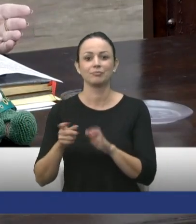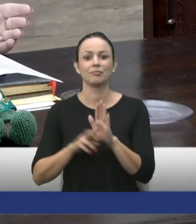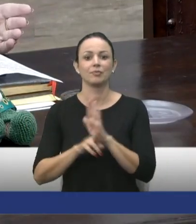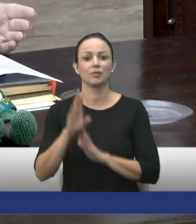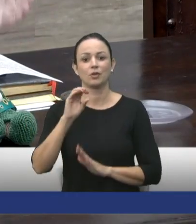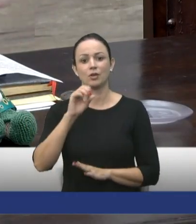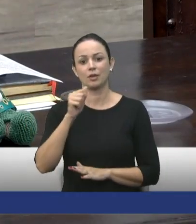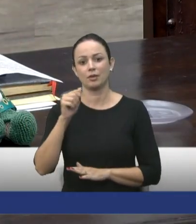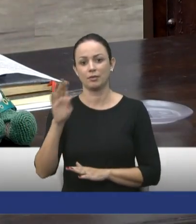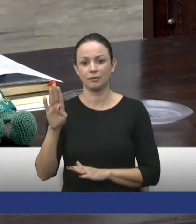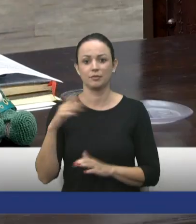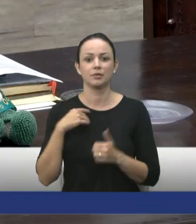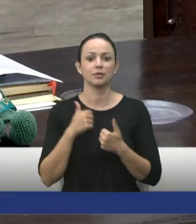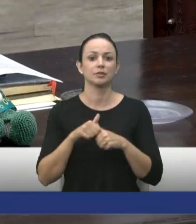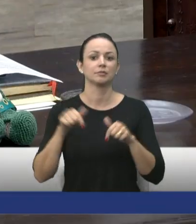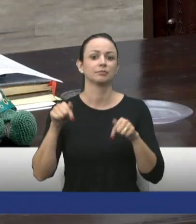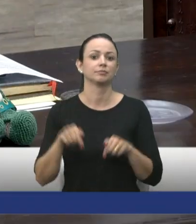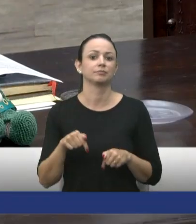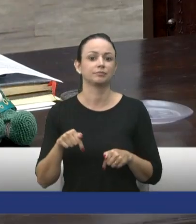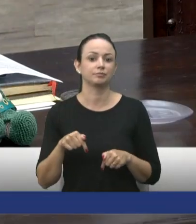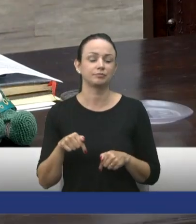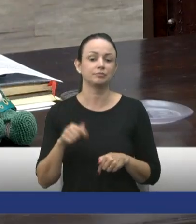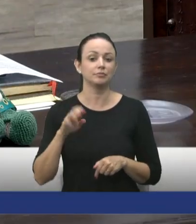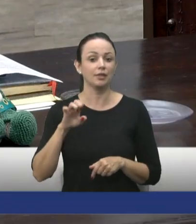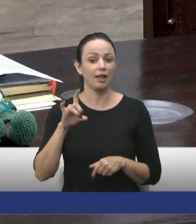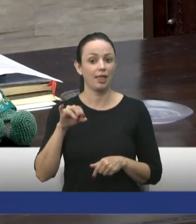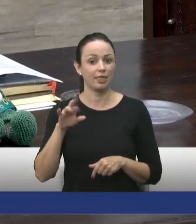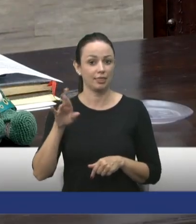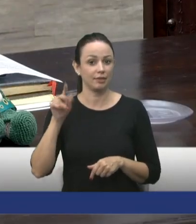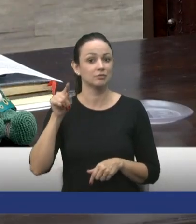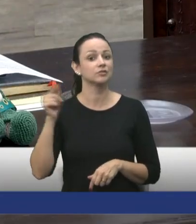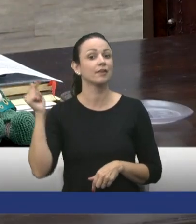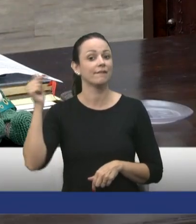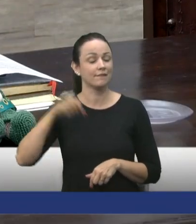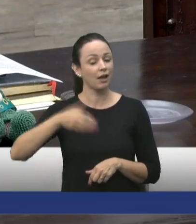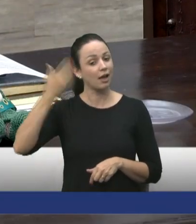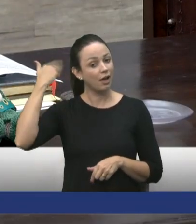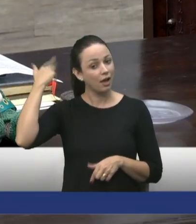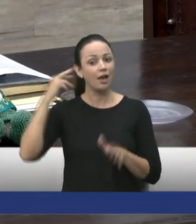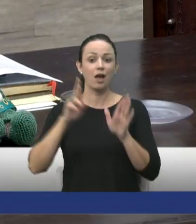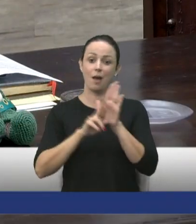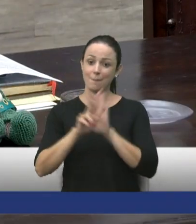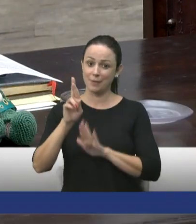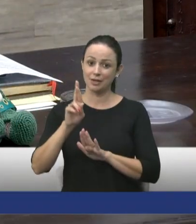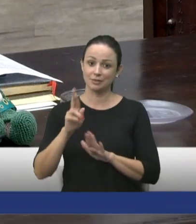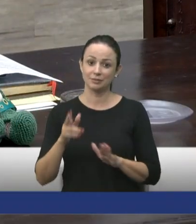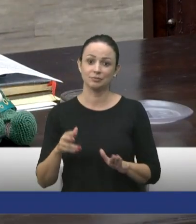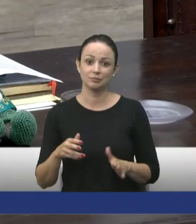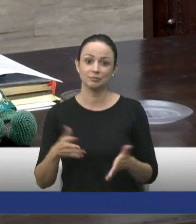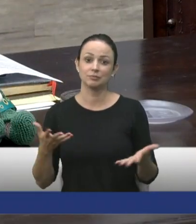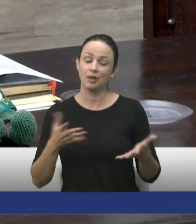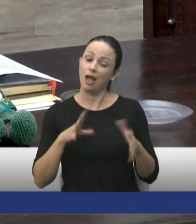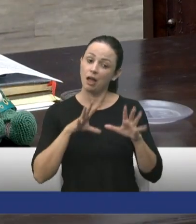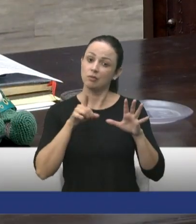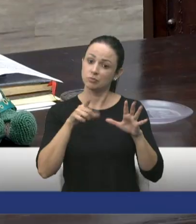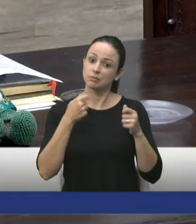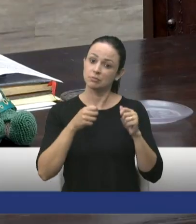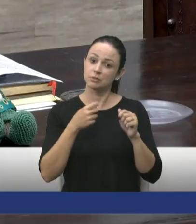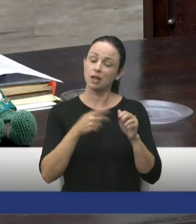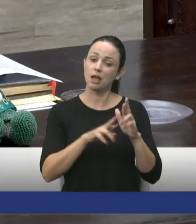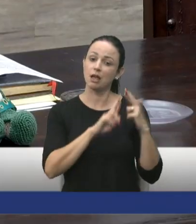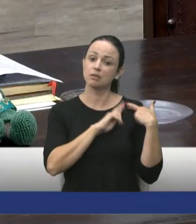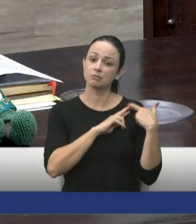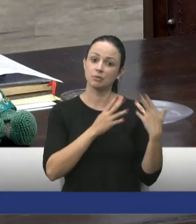OAB, estivemos aqui. Então o Éder falou, você já vinha como representante da OAB, assume isso,